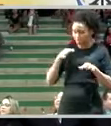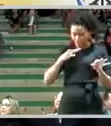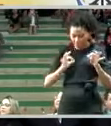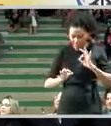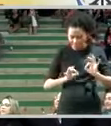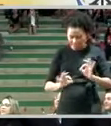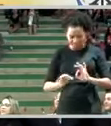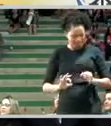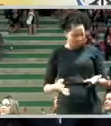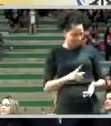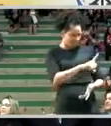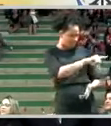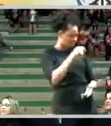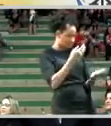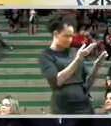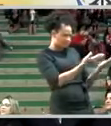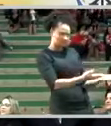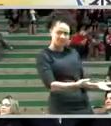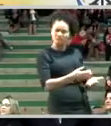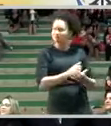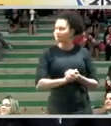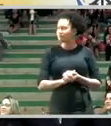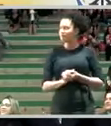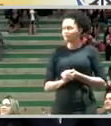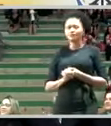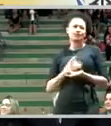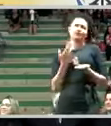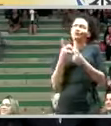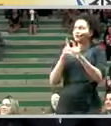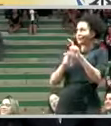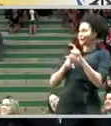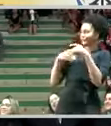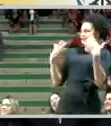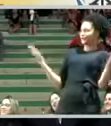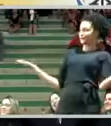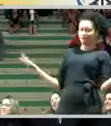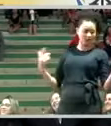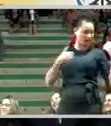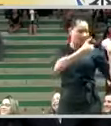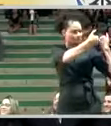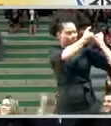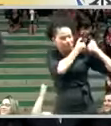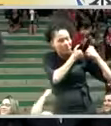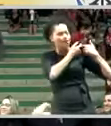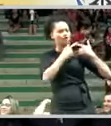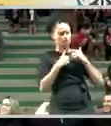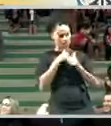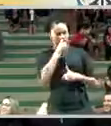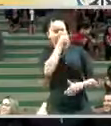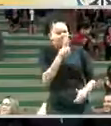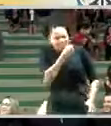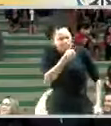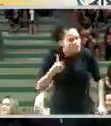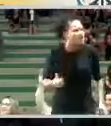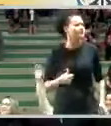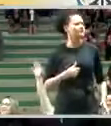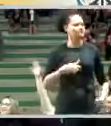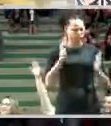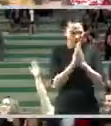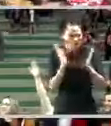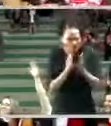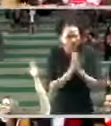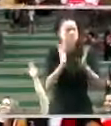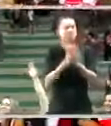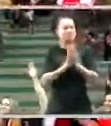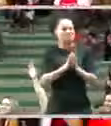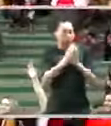e Deus foi escolher logo o senhor." "Não depende disso não, filho. É nas costas, o negócio é as costas, o negócio é as costas, o negócio é a costa, o negócio